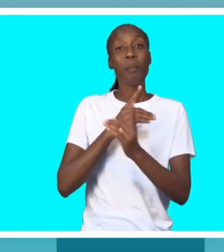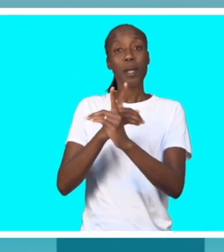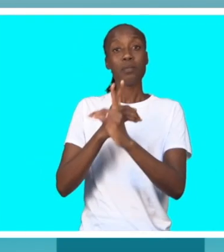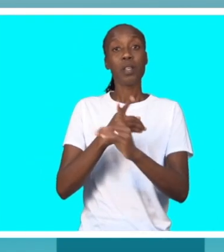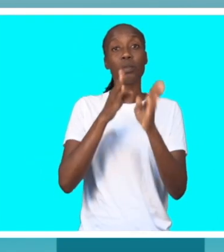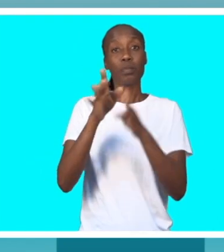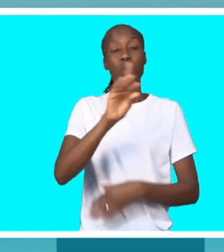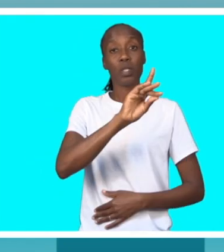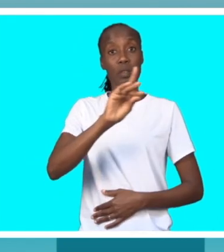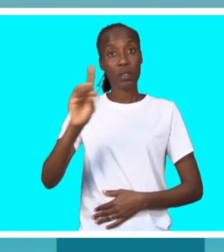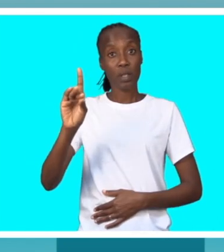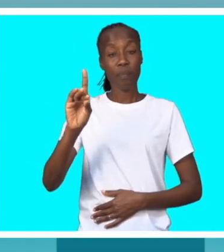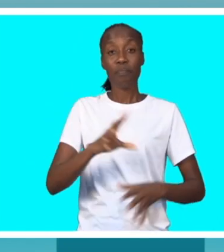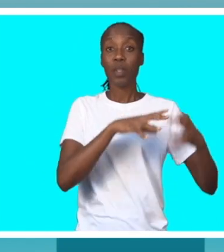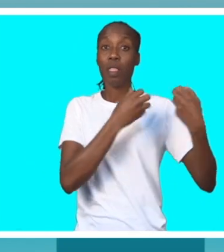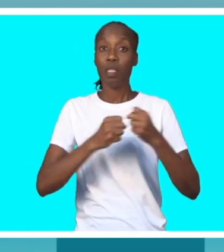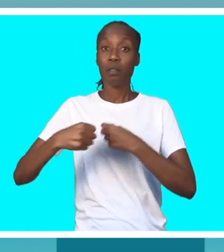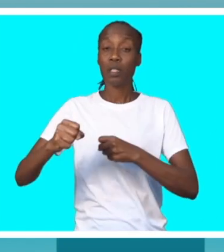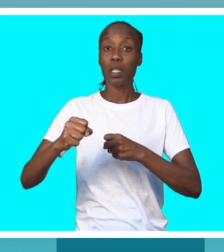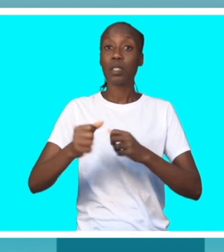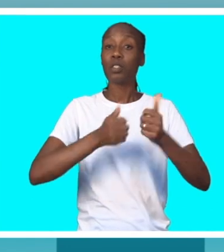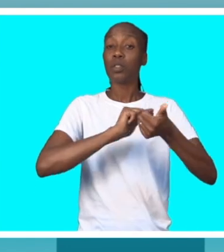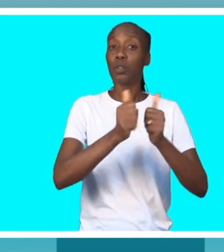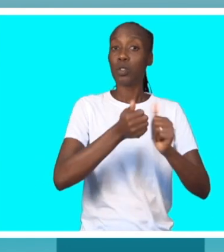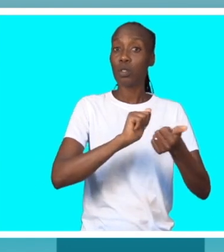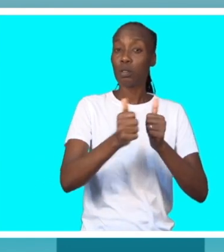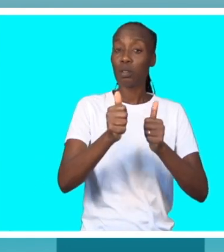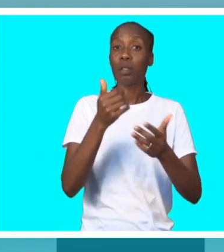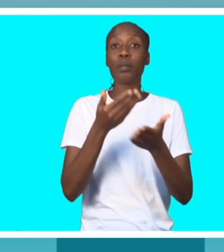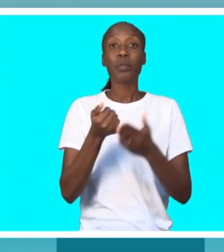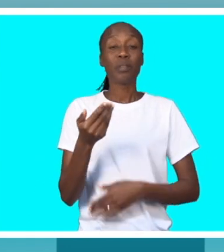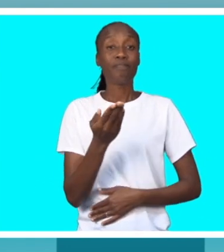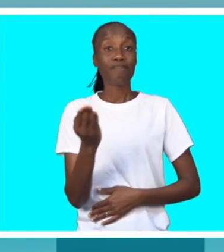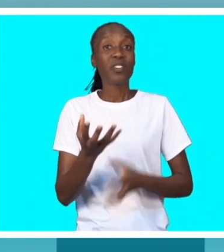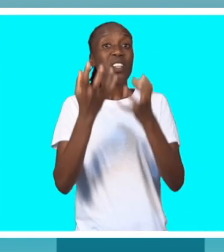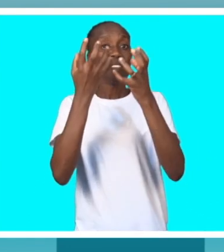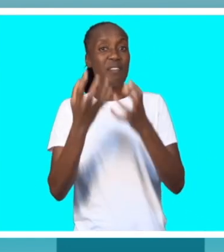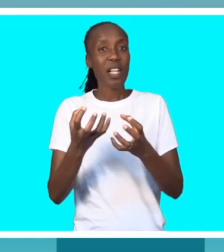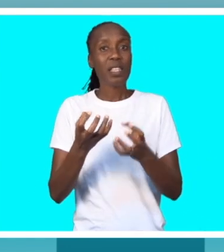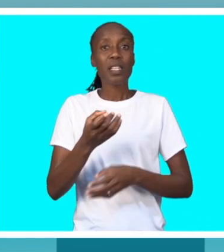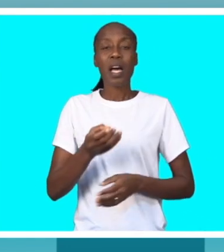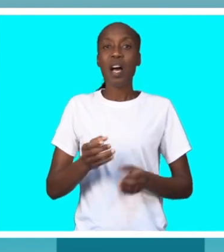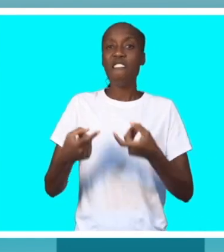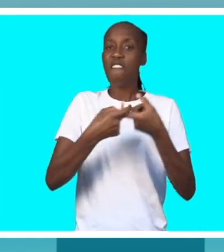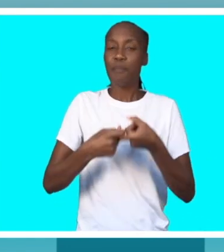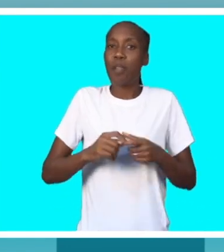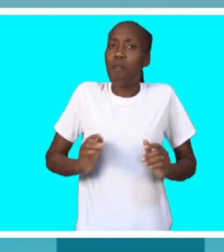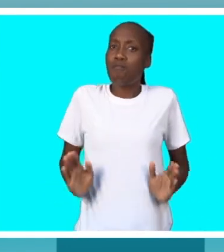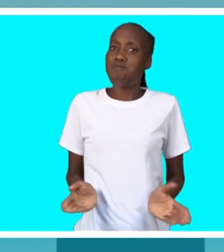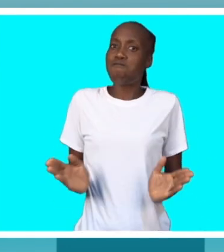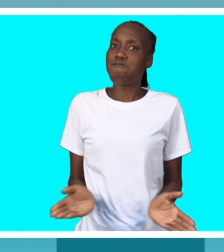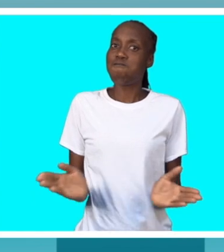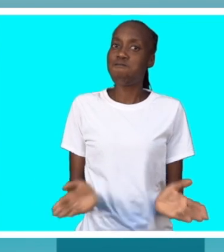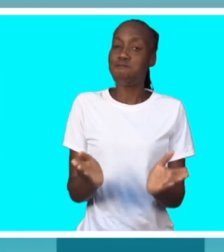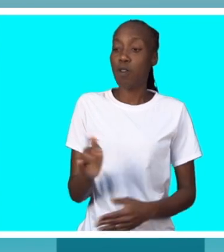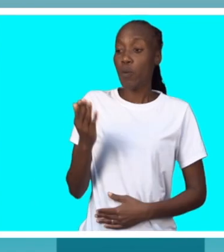visão de atletas com deficiência em atividades desportivas é motivada pela falta de incentivo